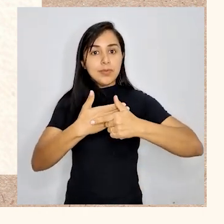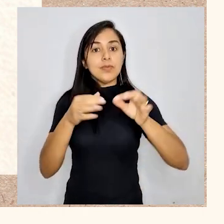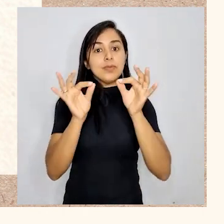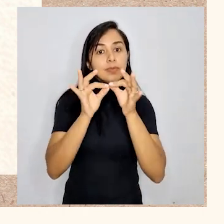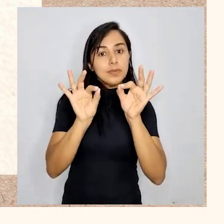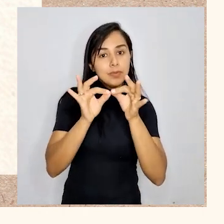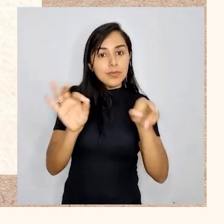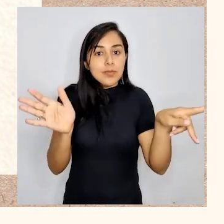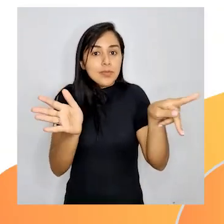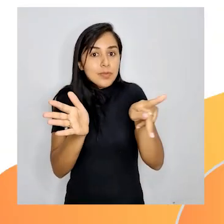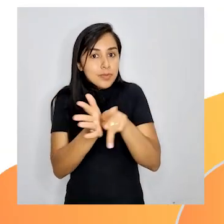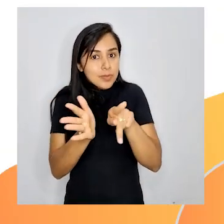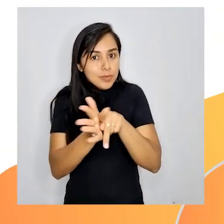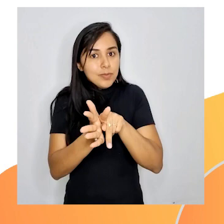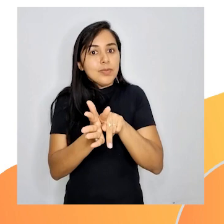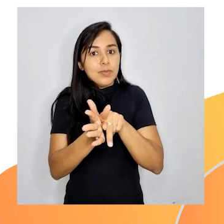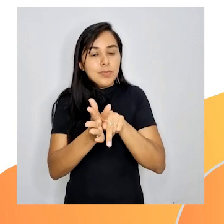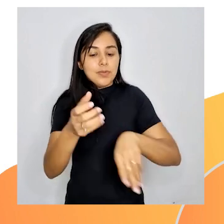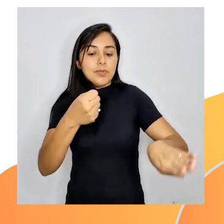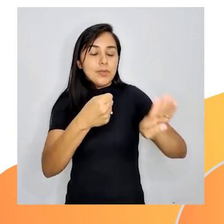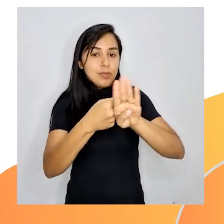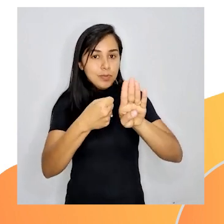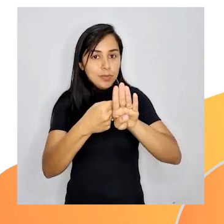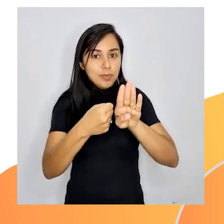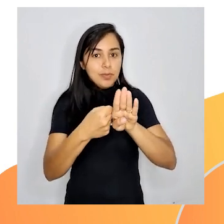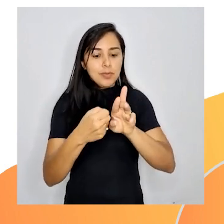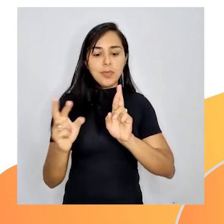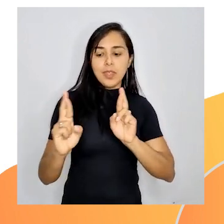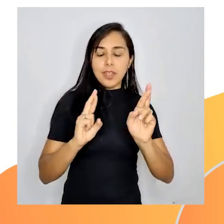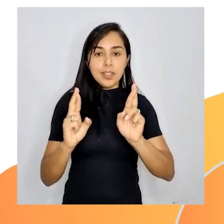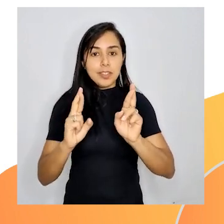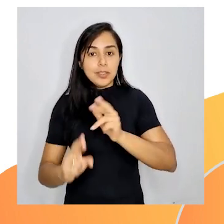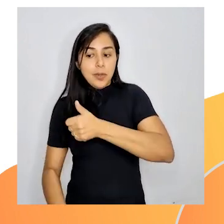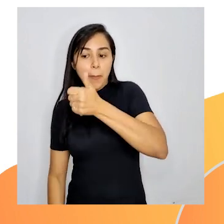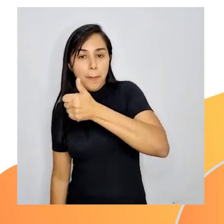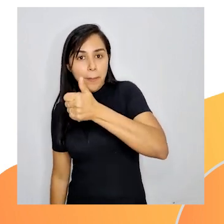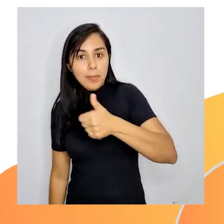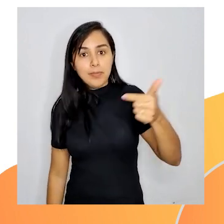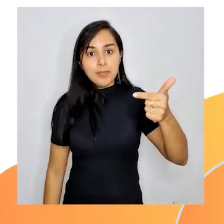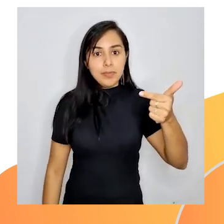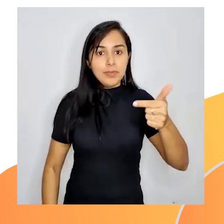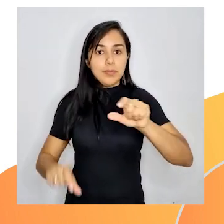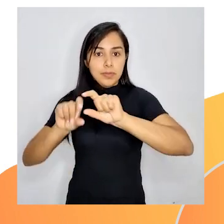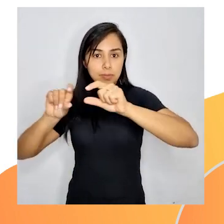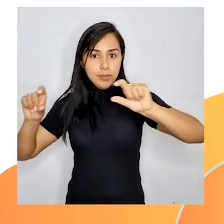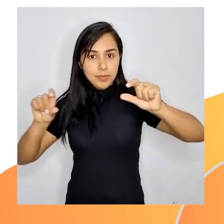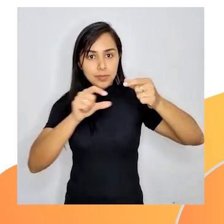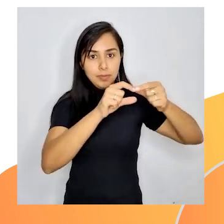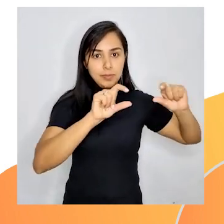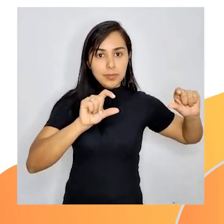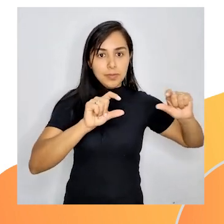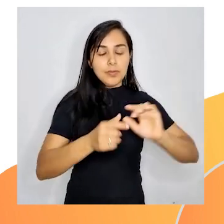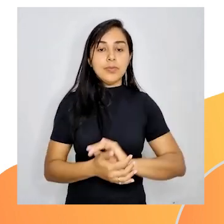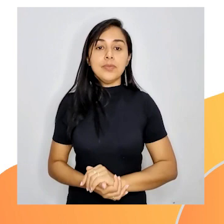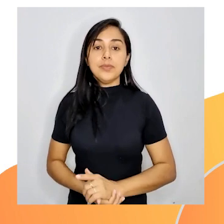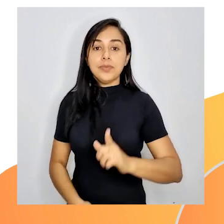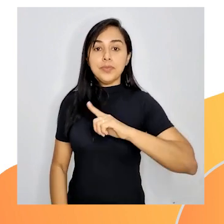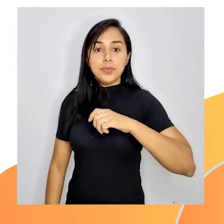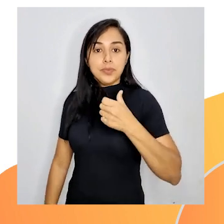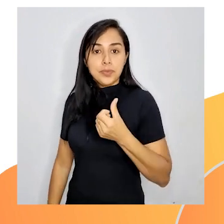de substantivo em relação à oração principal. Existem 6 tipos de oração